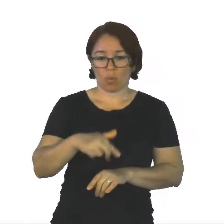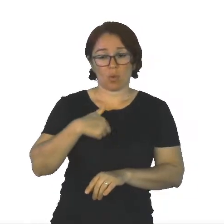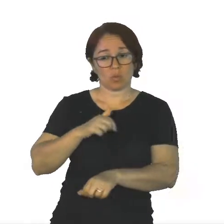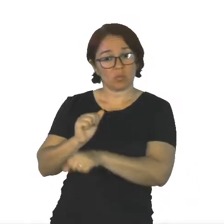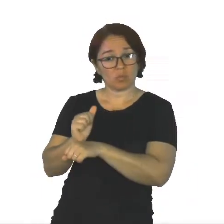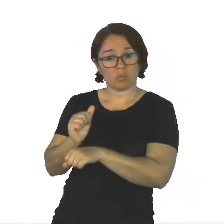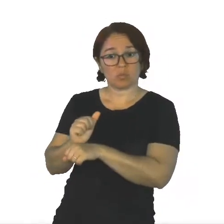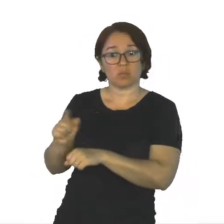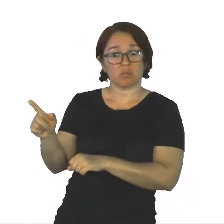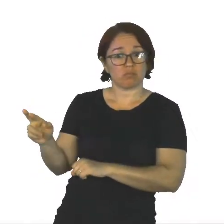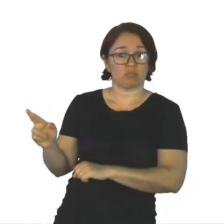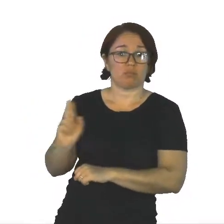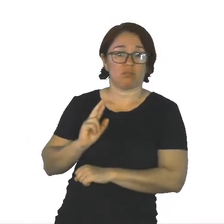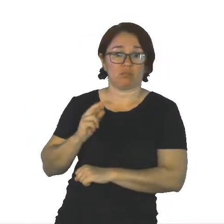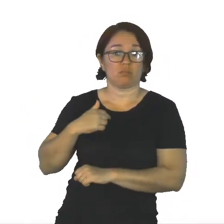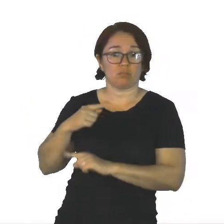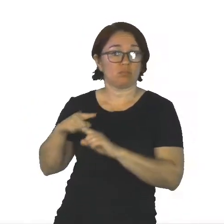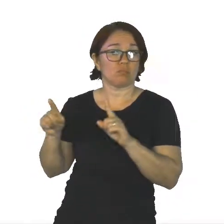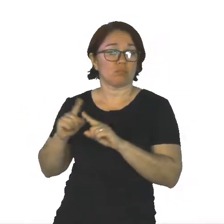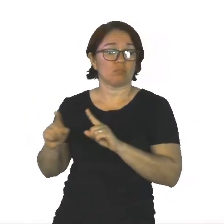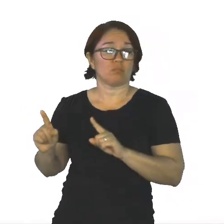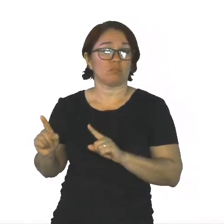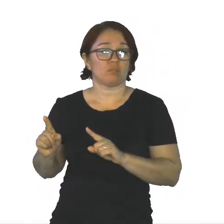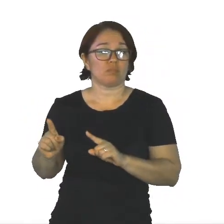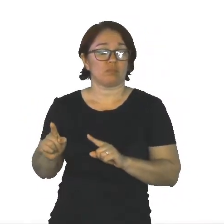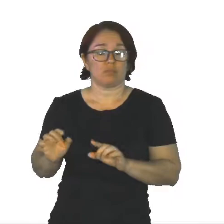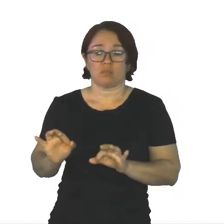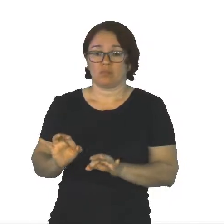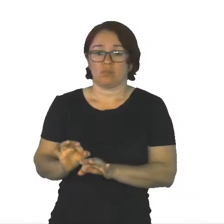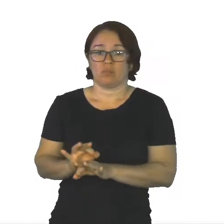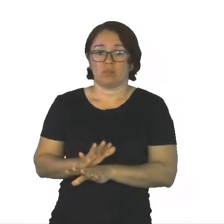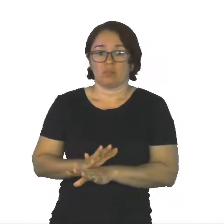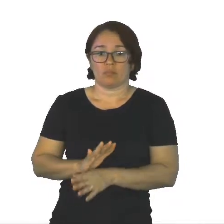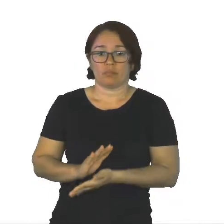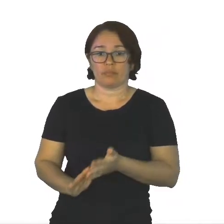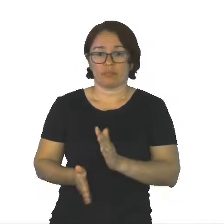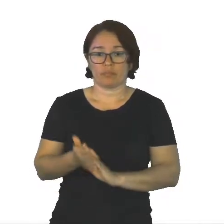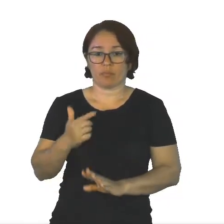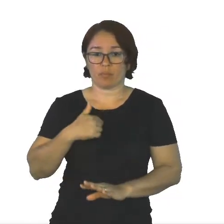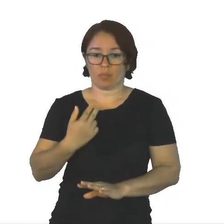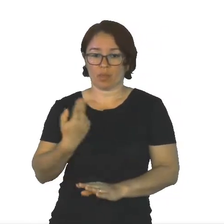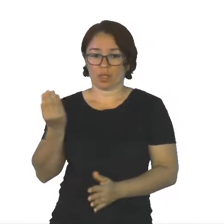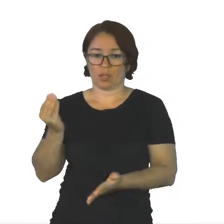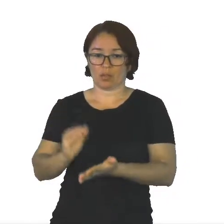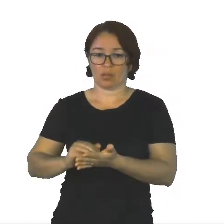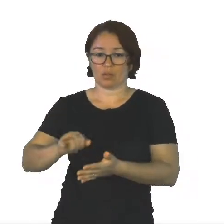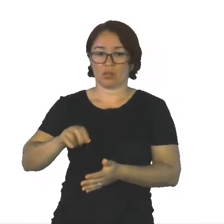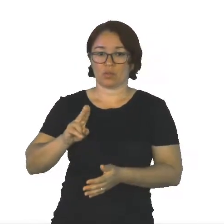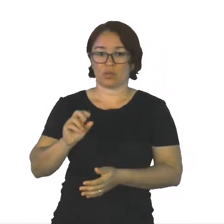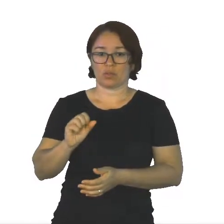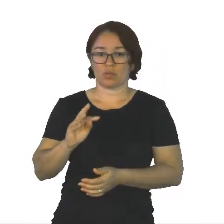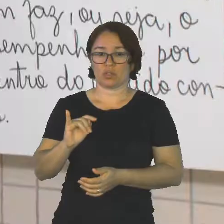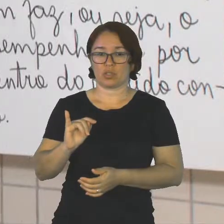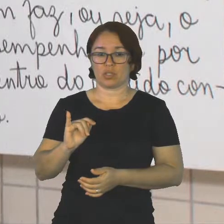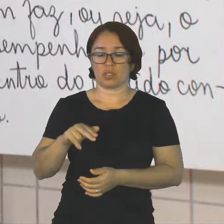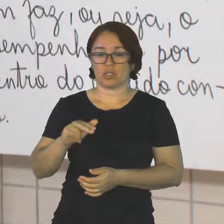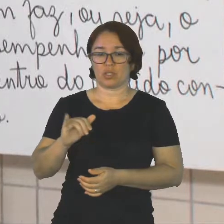satisfatória a esta reclamação. Sem mais, Justiniano Justus Boaventura.